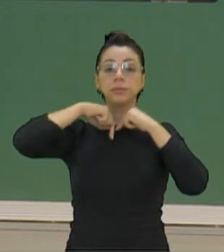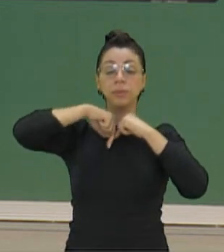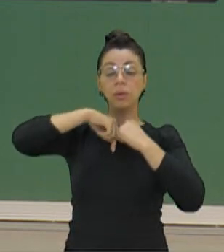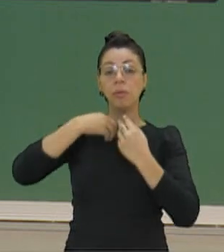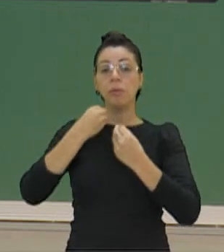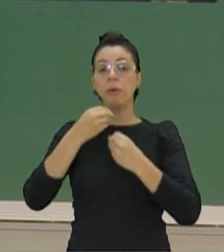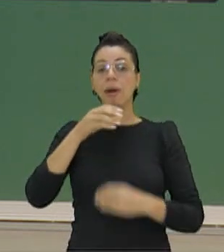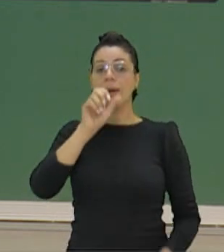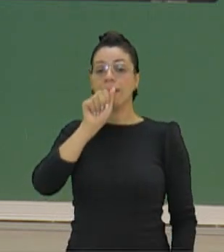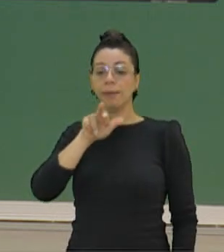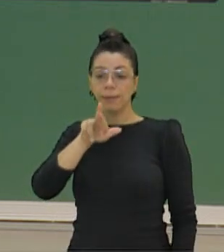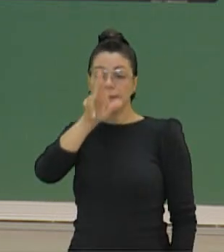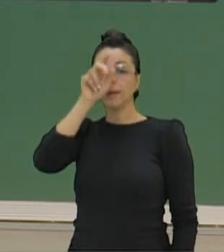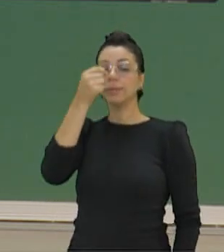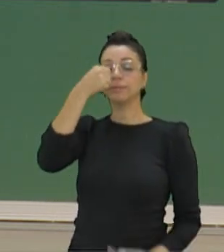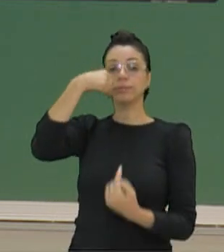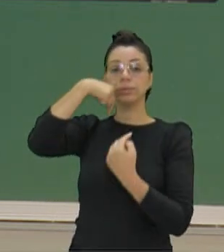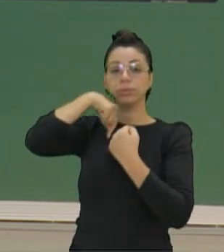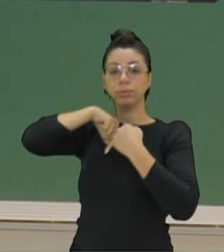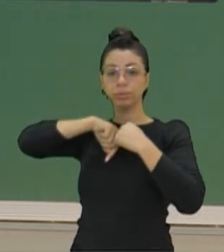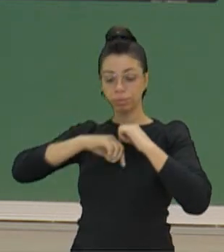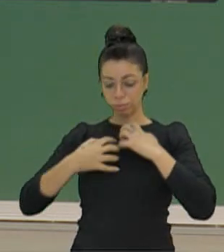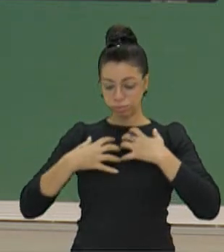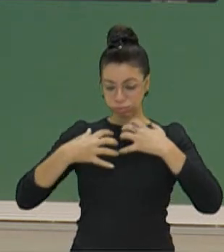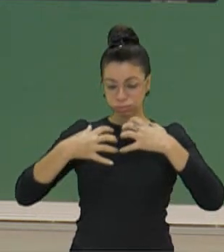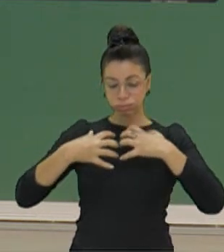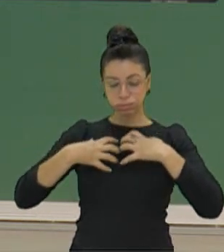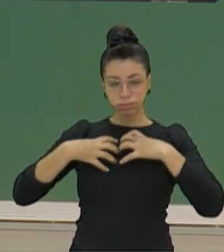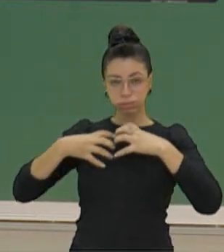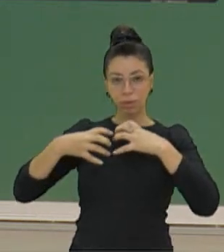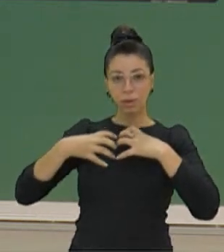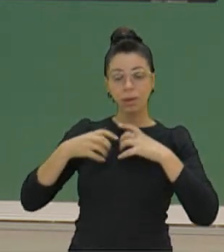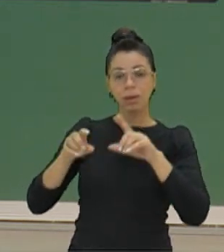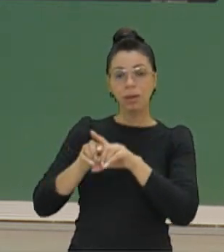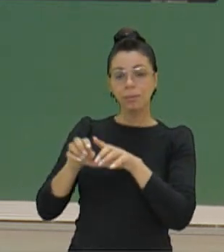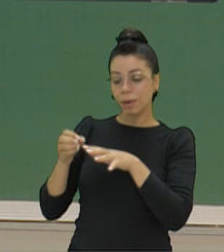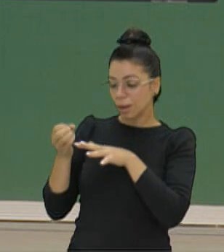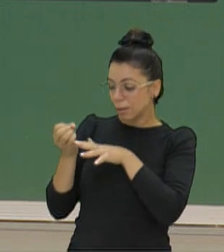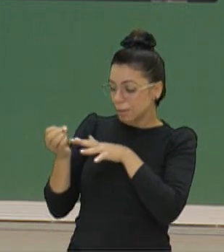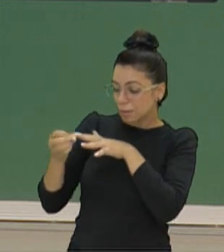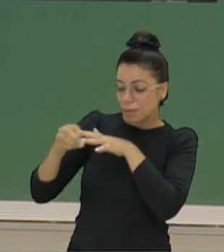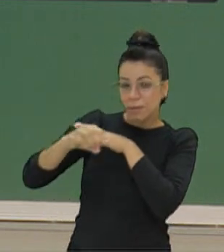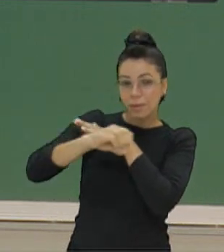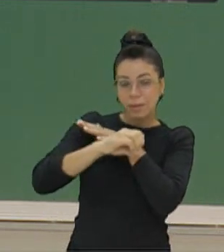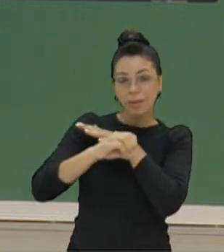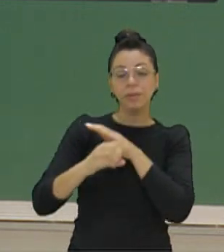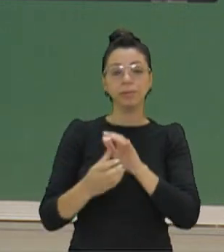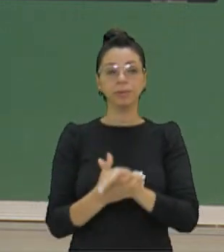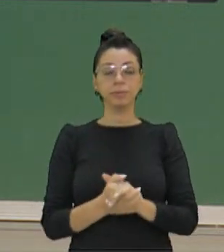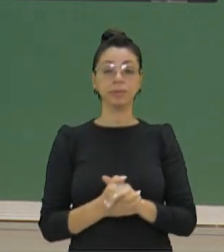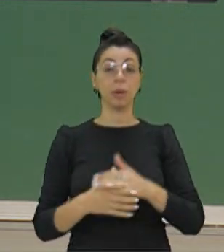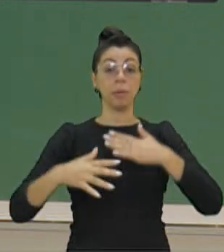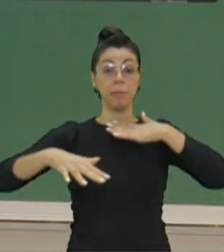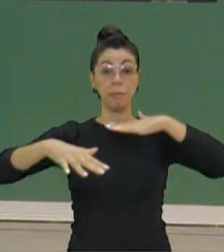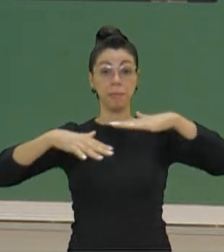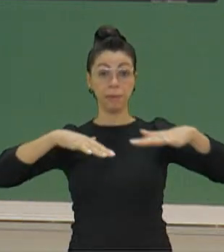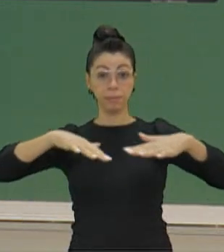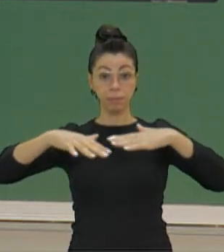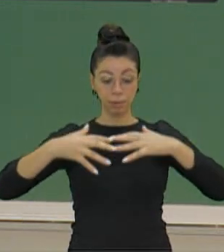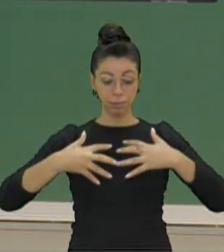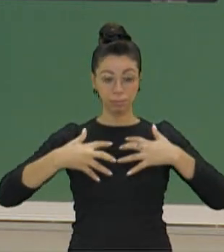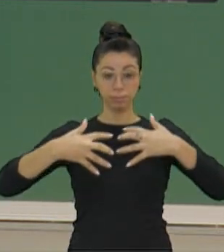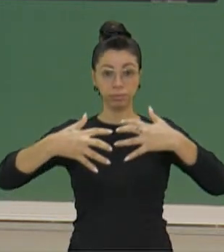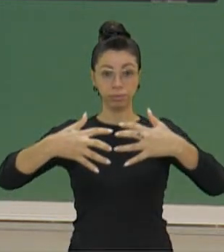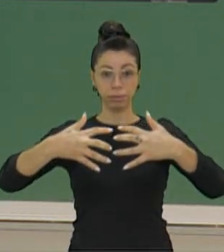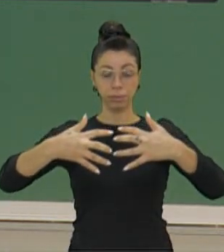trajeto do ar até chegar lá nos pulmões, nos alvéolos. Nós estudamos os movimentos respiratórios